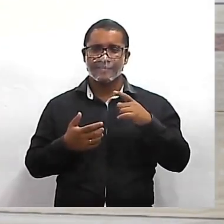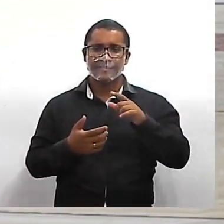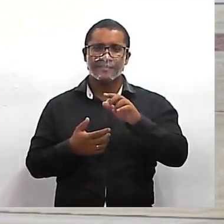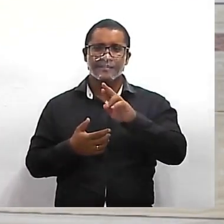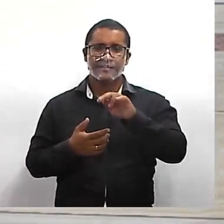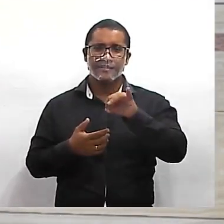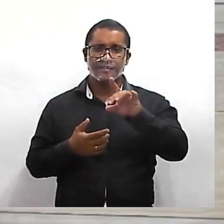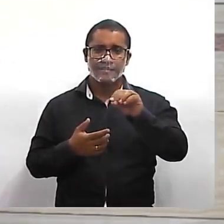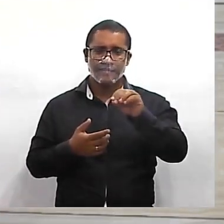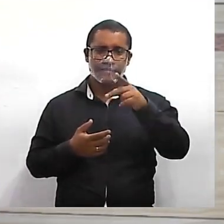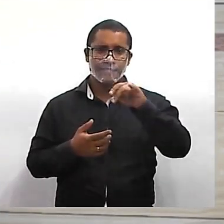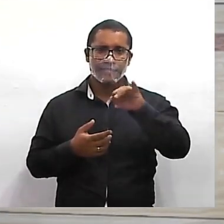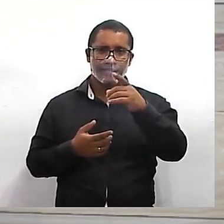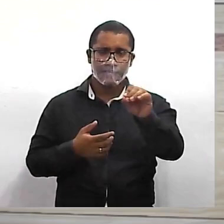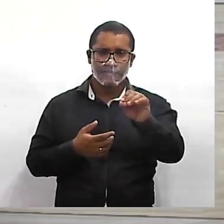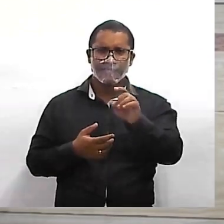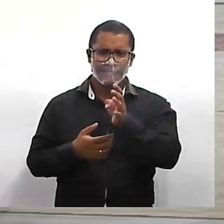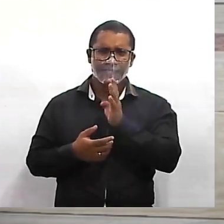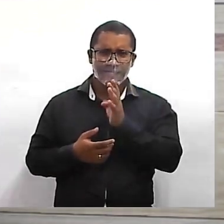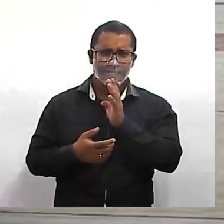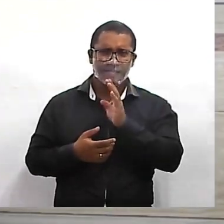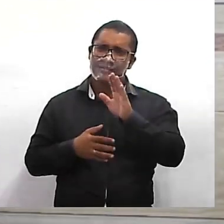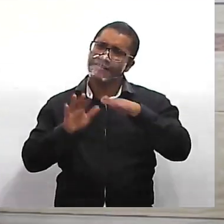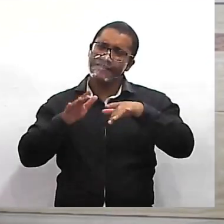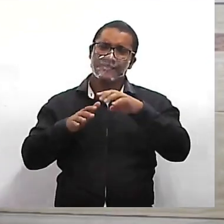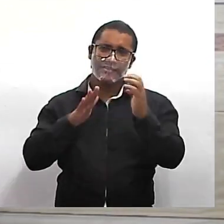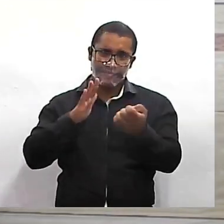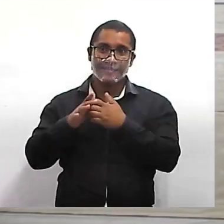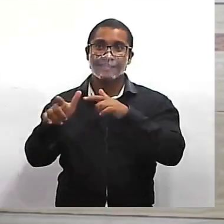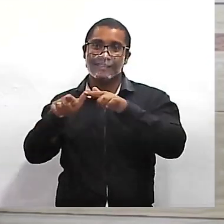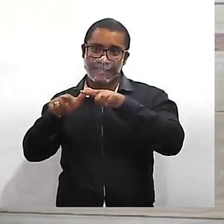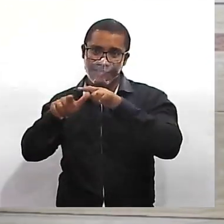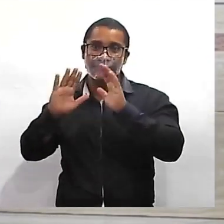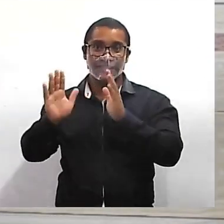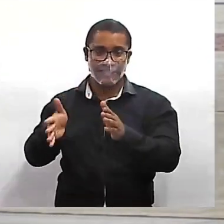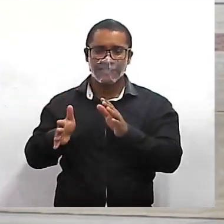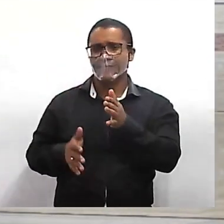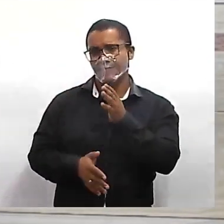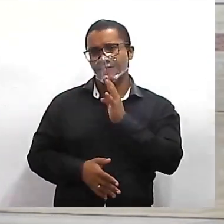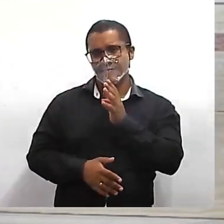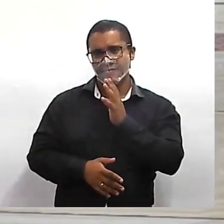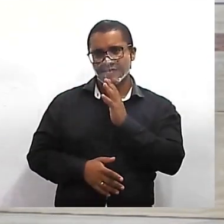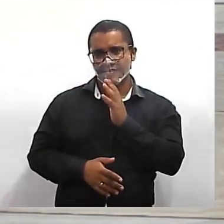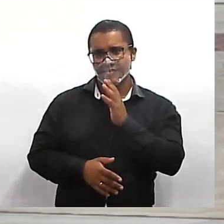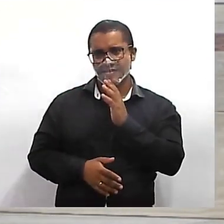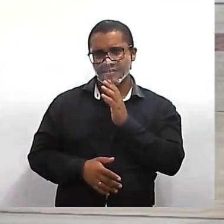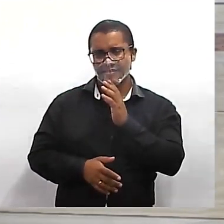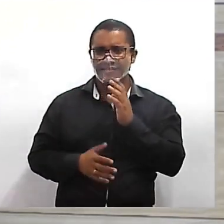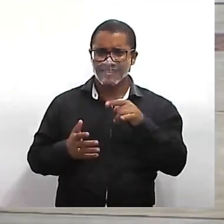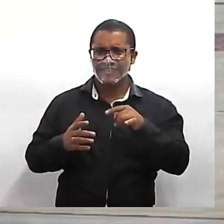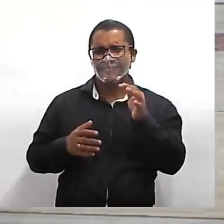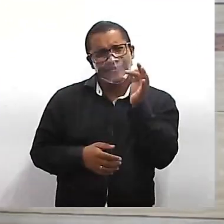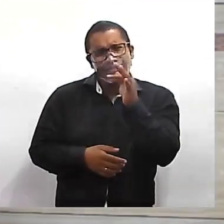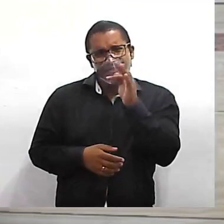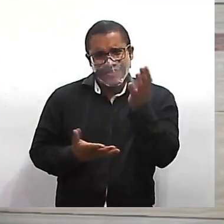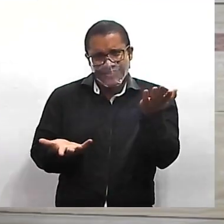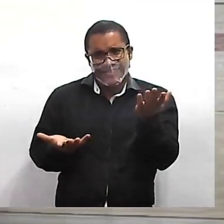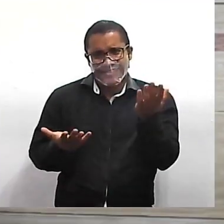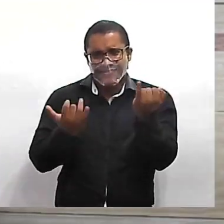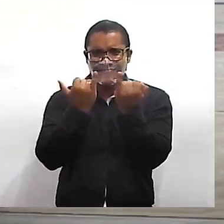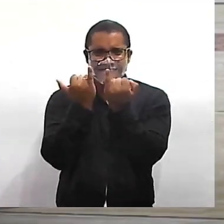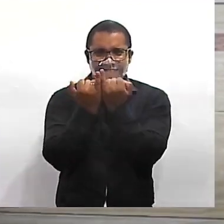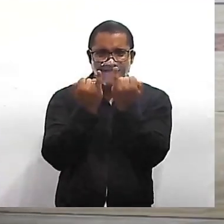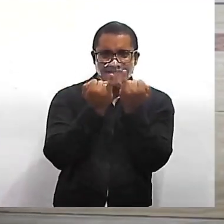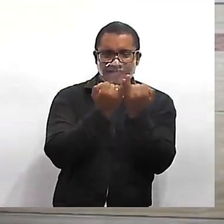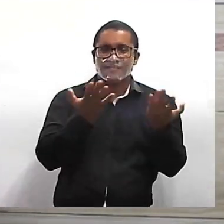ouviram falar na rádio peão? Provavelmente quem já trabalhou em empresa sabe o que é isso. Eu ouço, é a velha fofoca, né, André? Resumindo, é